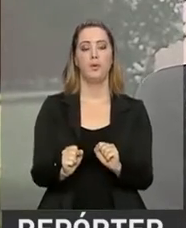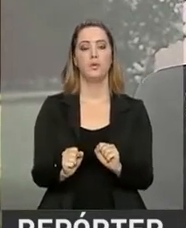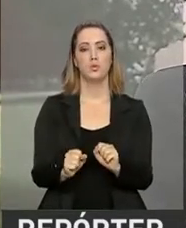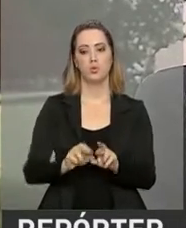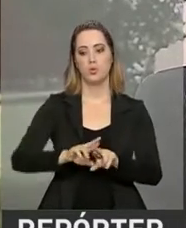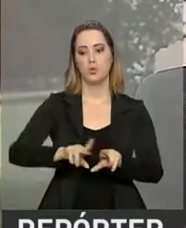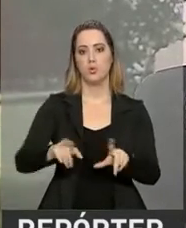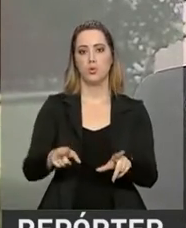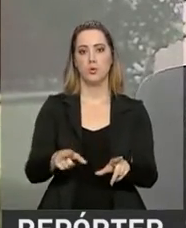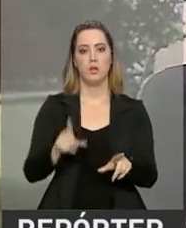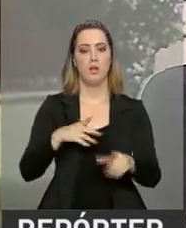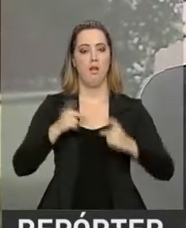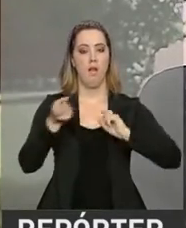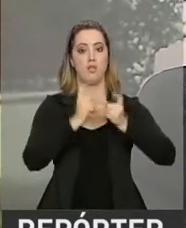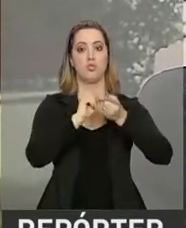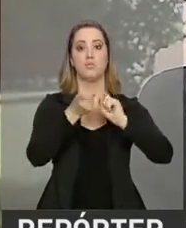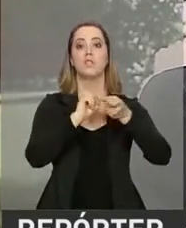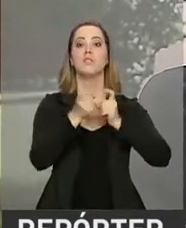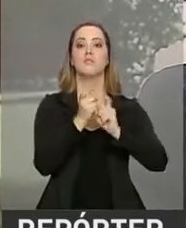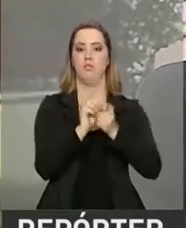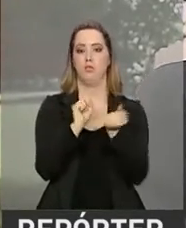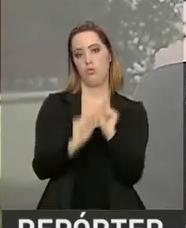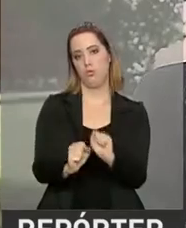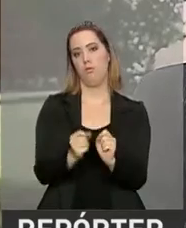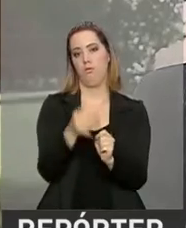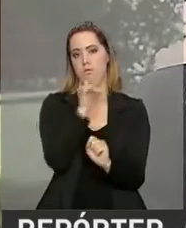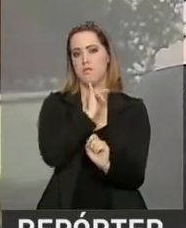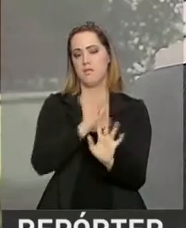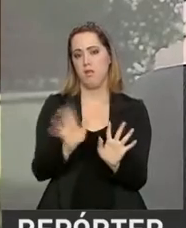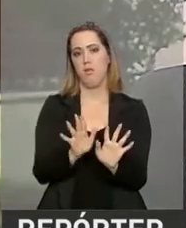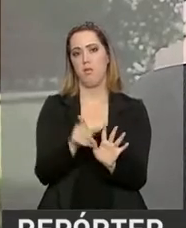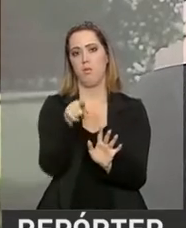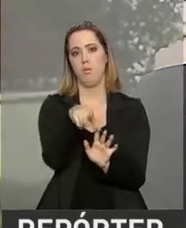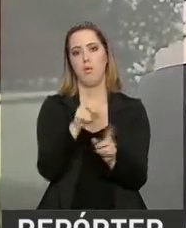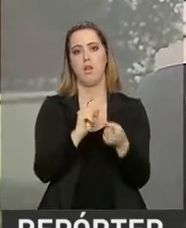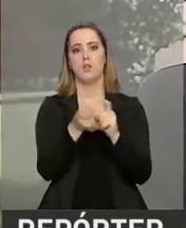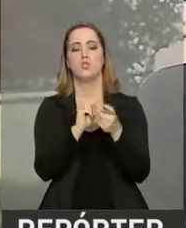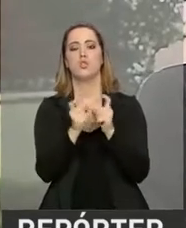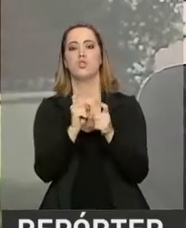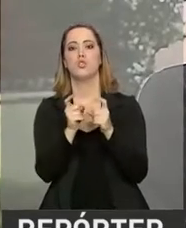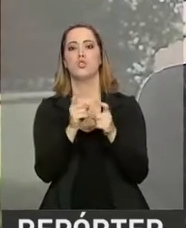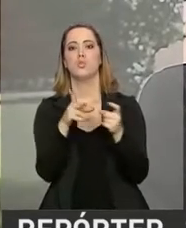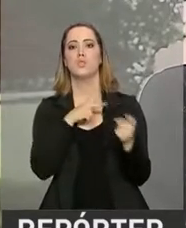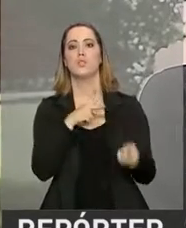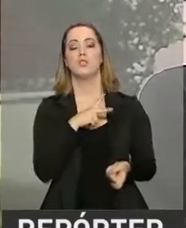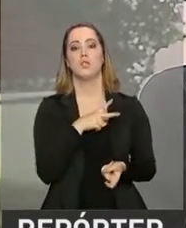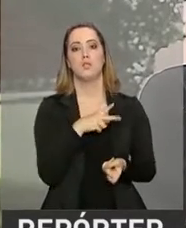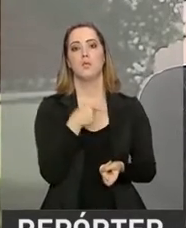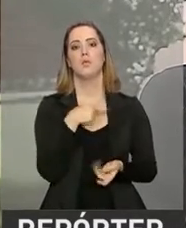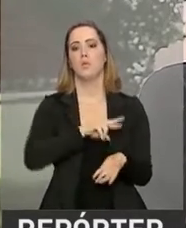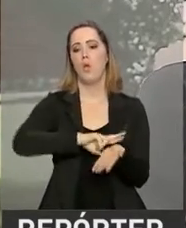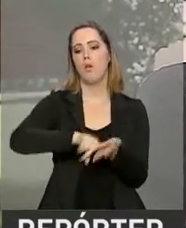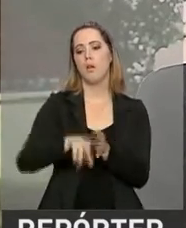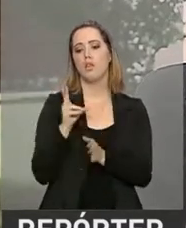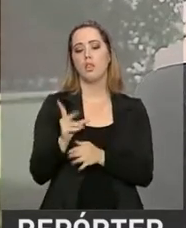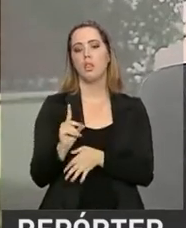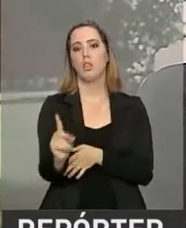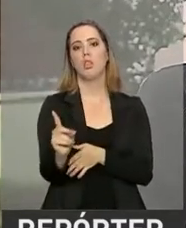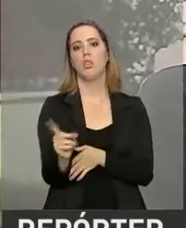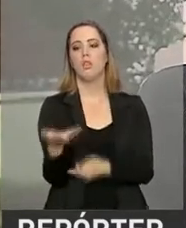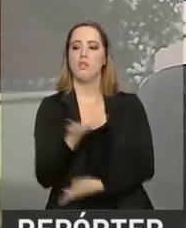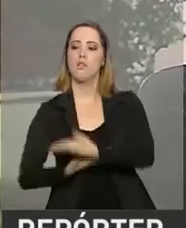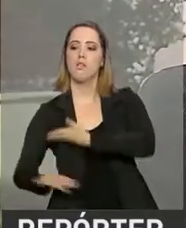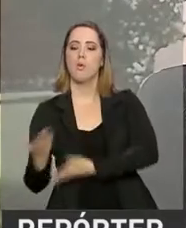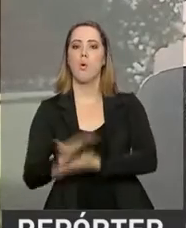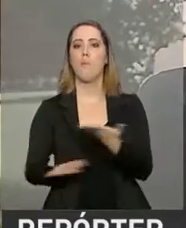numa parte administrativa que os cônsul admission privada porque os conceitos de direito comercial ou de práticas